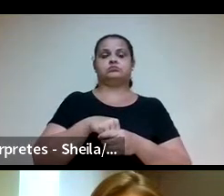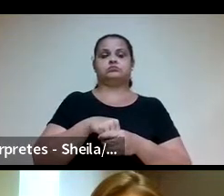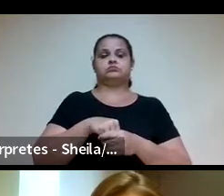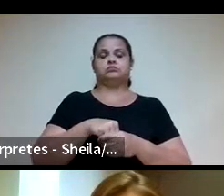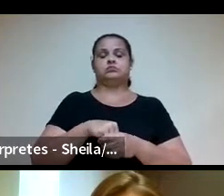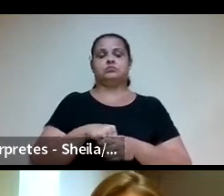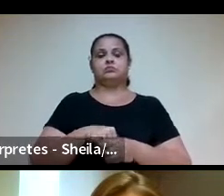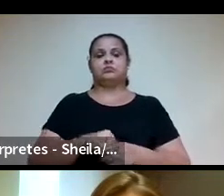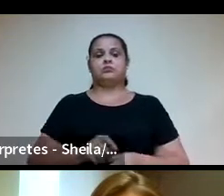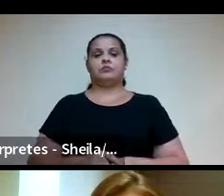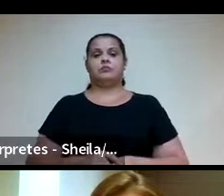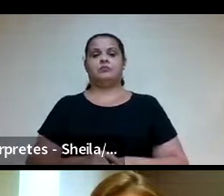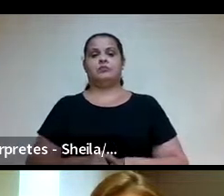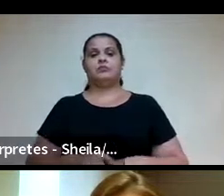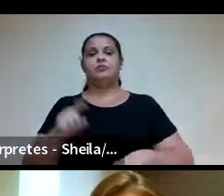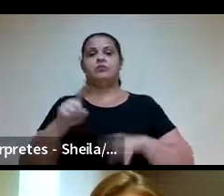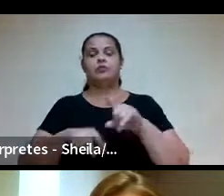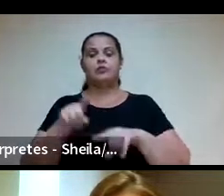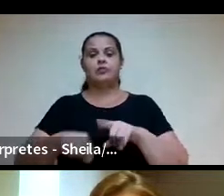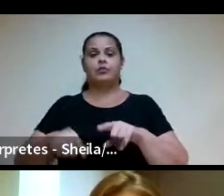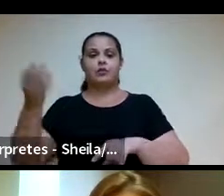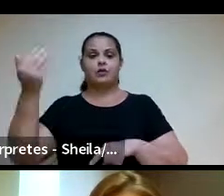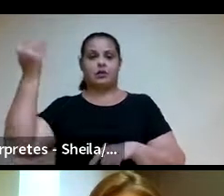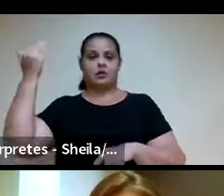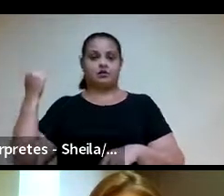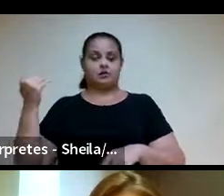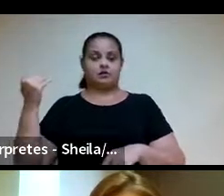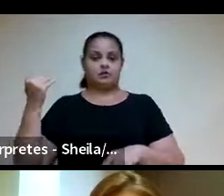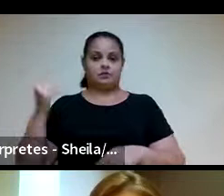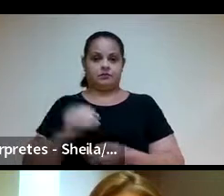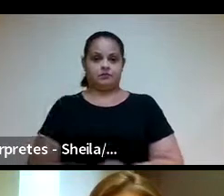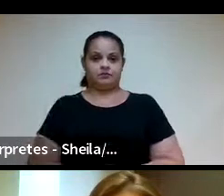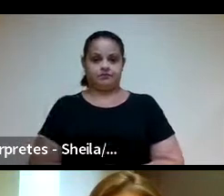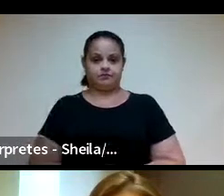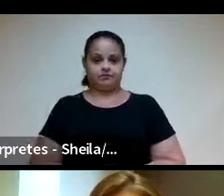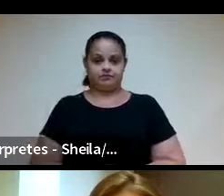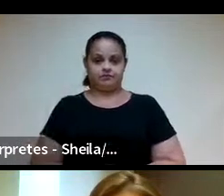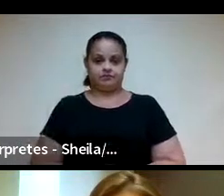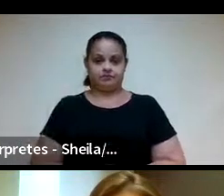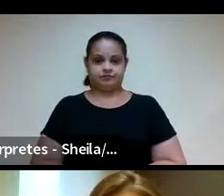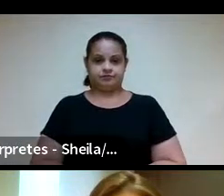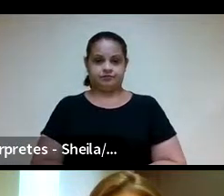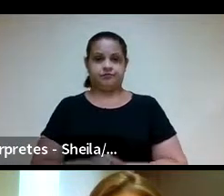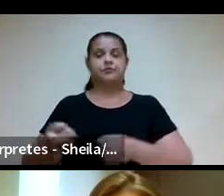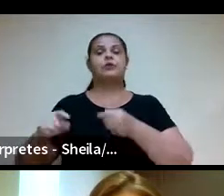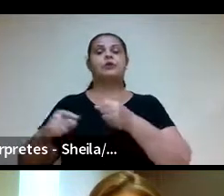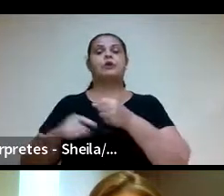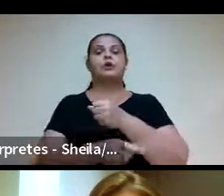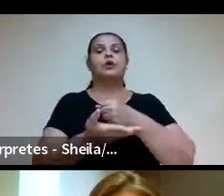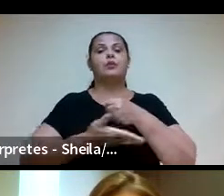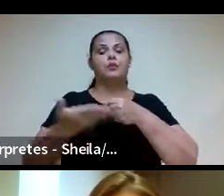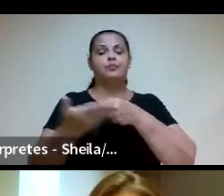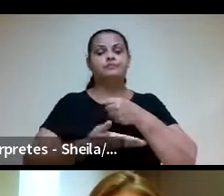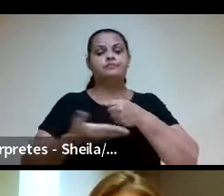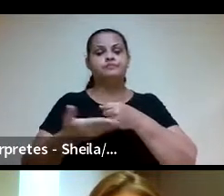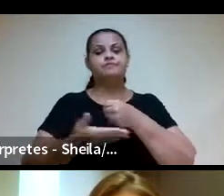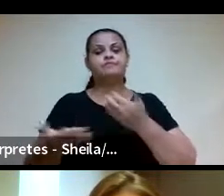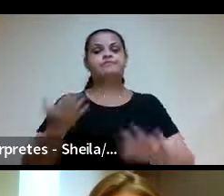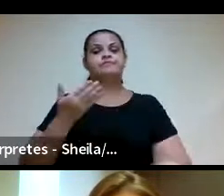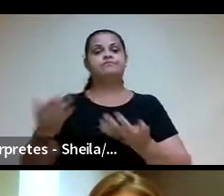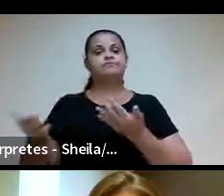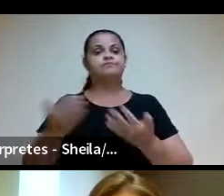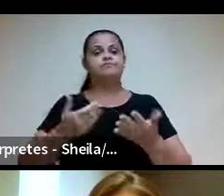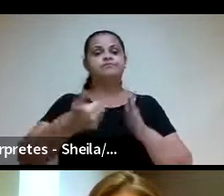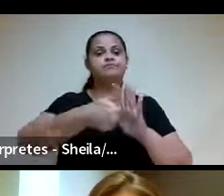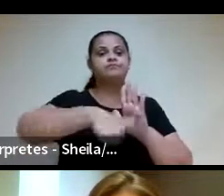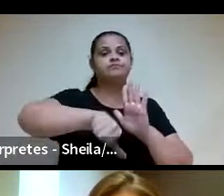processual anterior ao mérito. Nós temos aqui uma preliminar de mérito relativa à